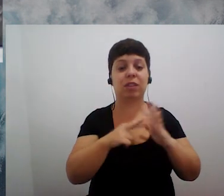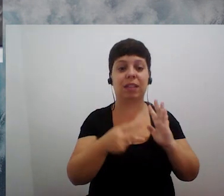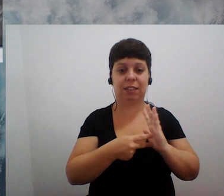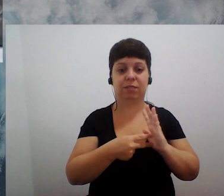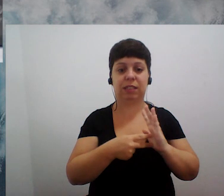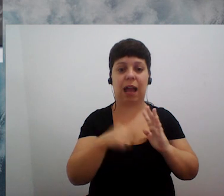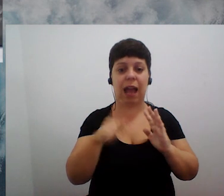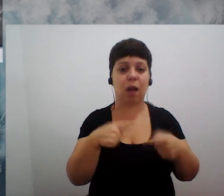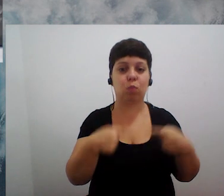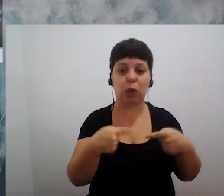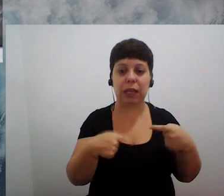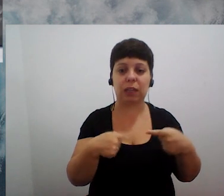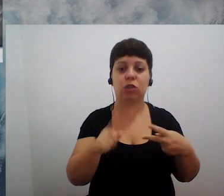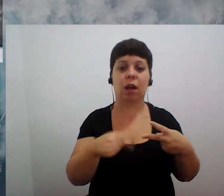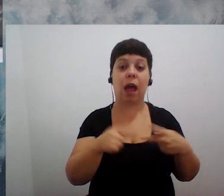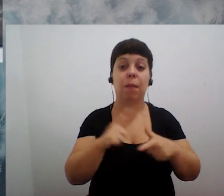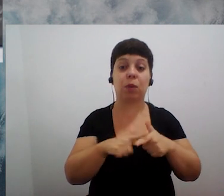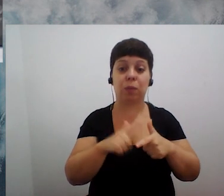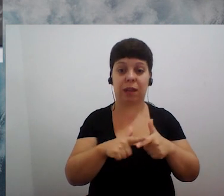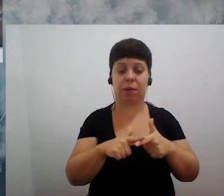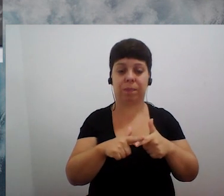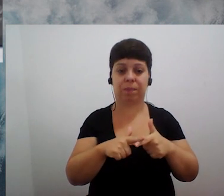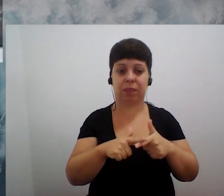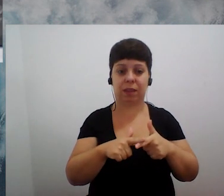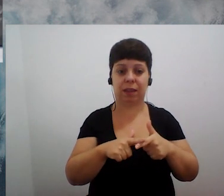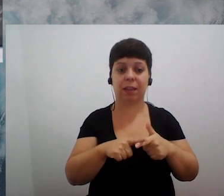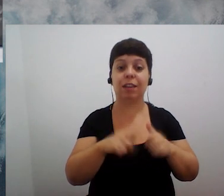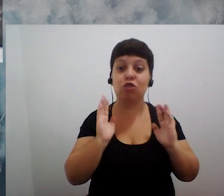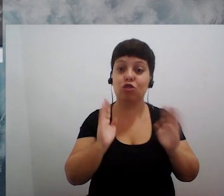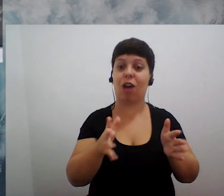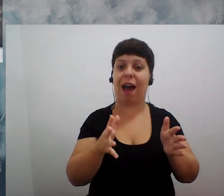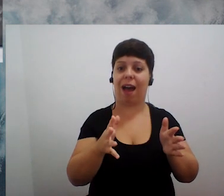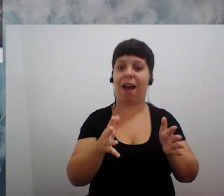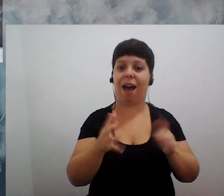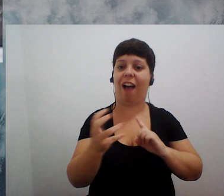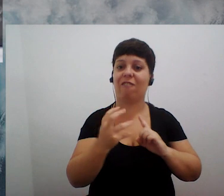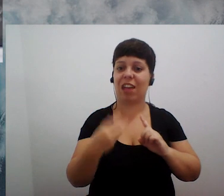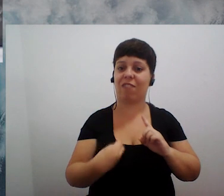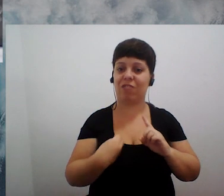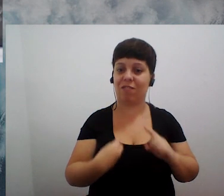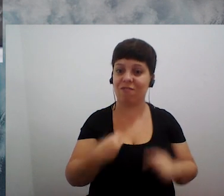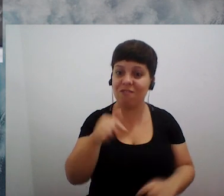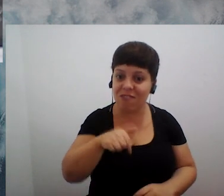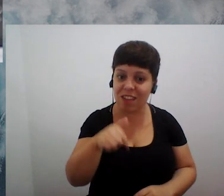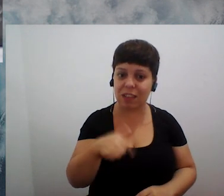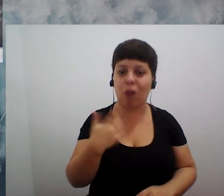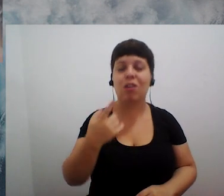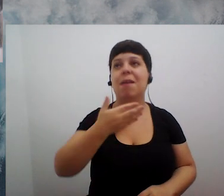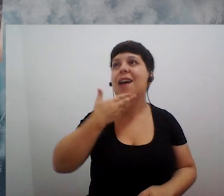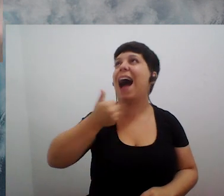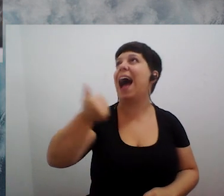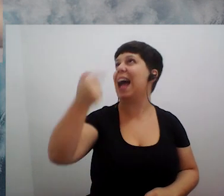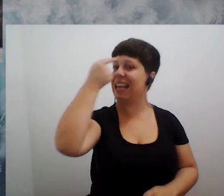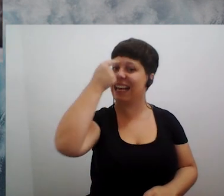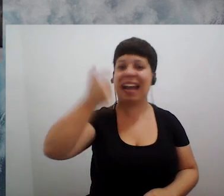isso significa que são políticas, que são problemas, que incomodam essas pessoas que vivem sim o território. Então, melhor